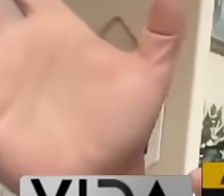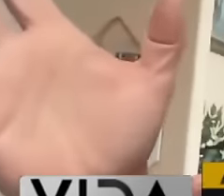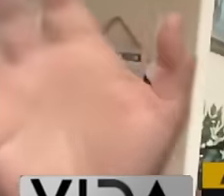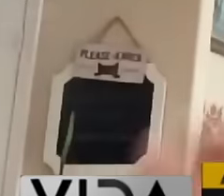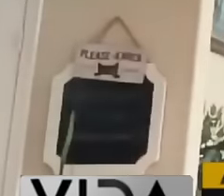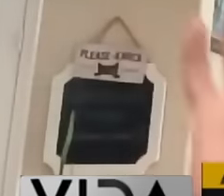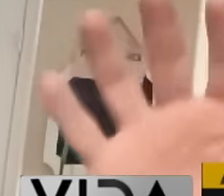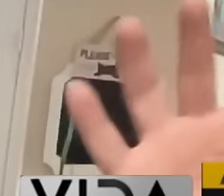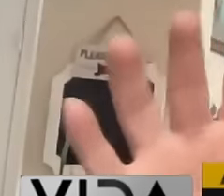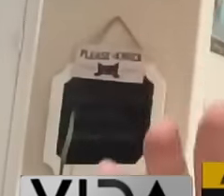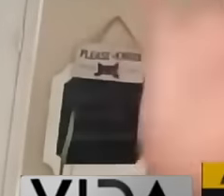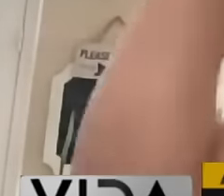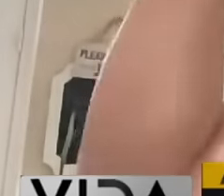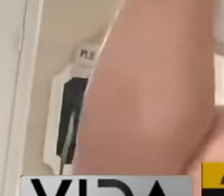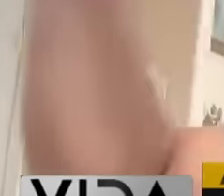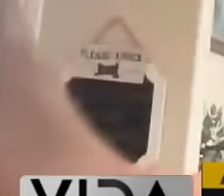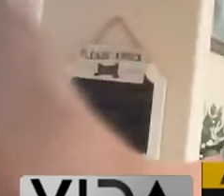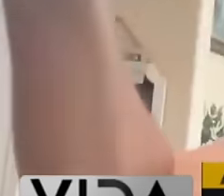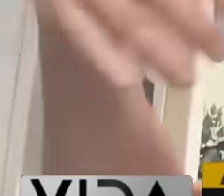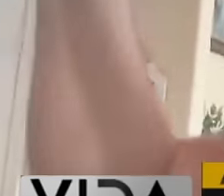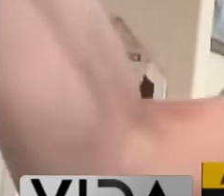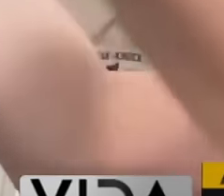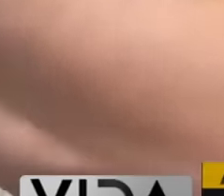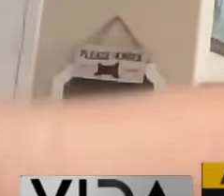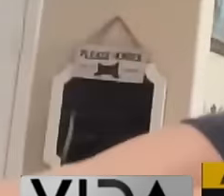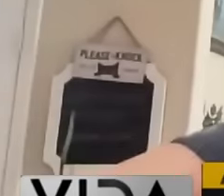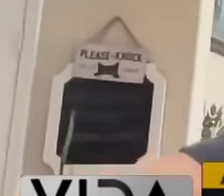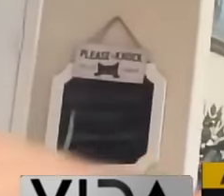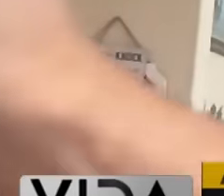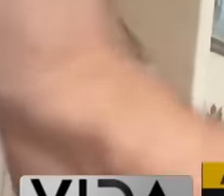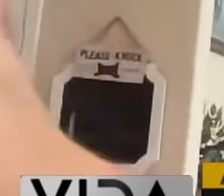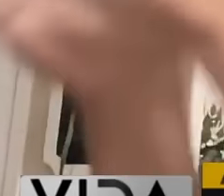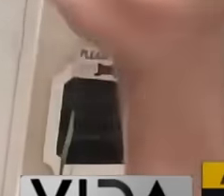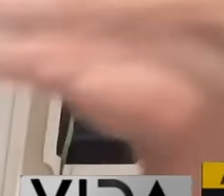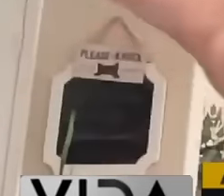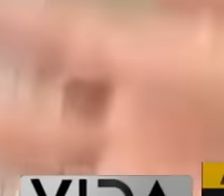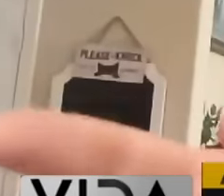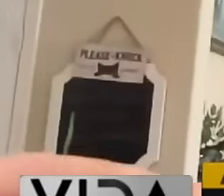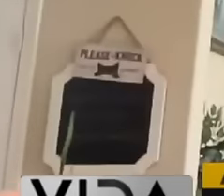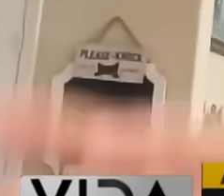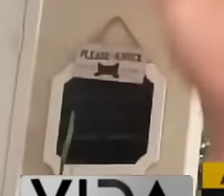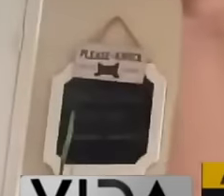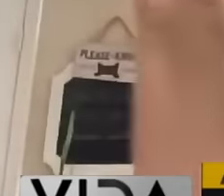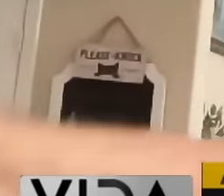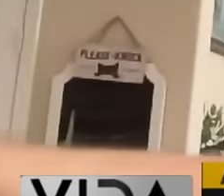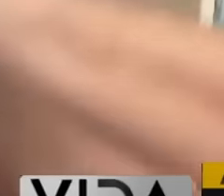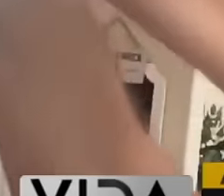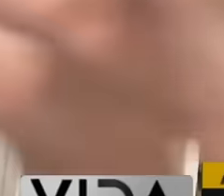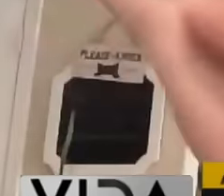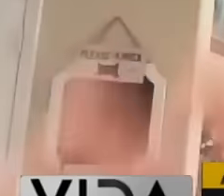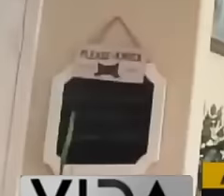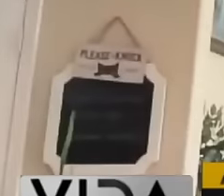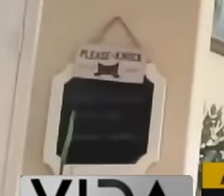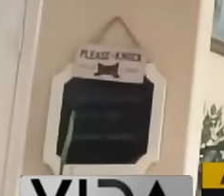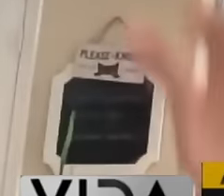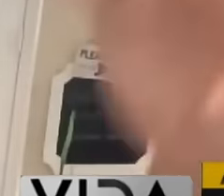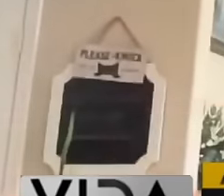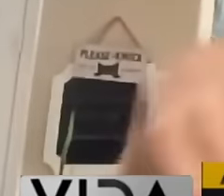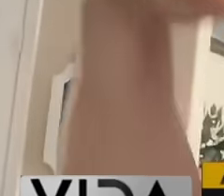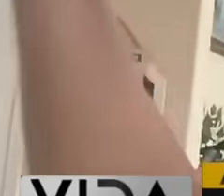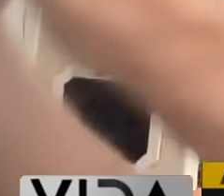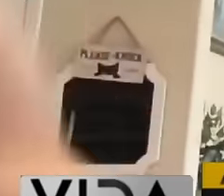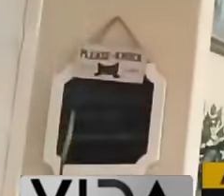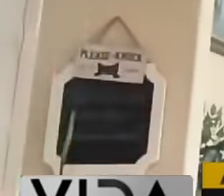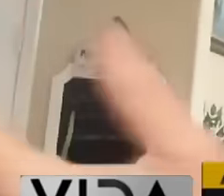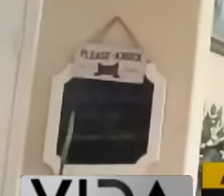Gestapo do Lula. Então, o que acontece? Esse indivíduo foi político, ele errou, nós